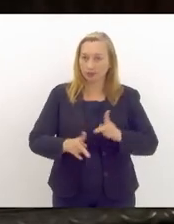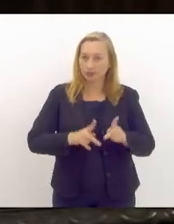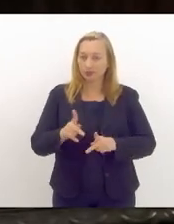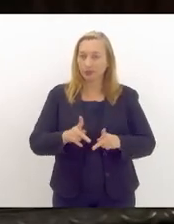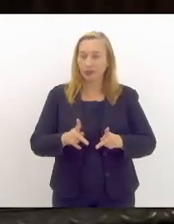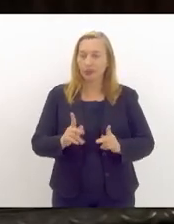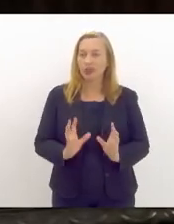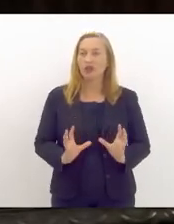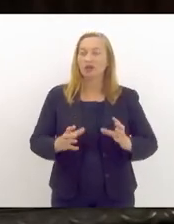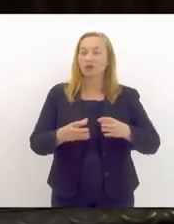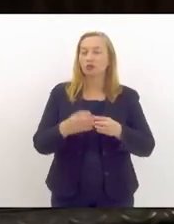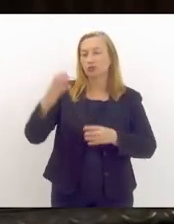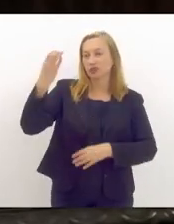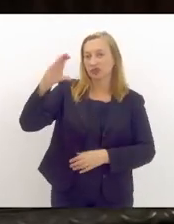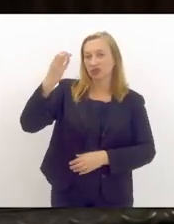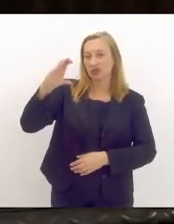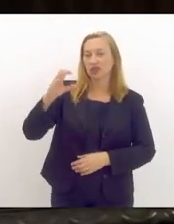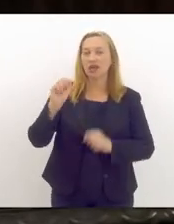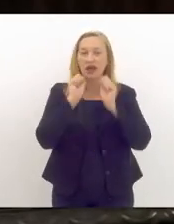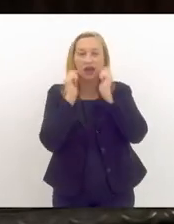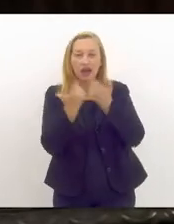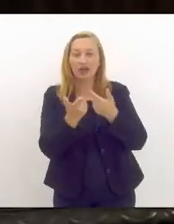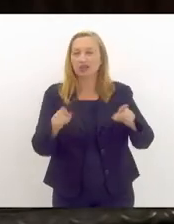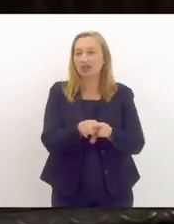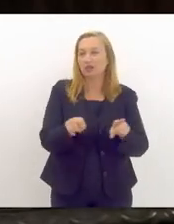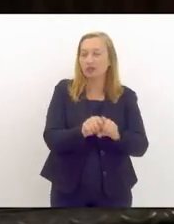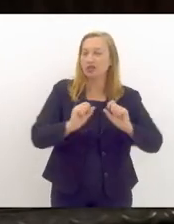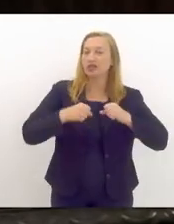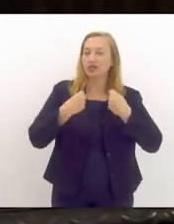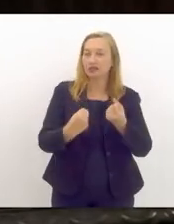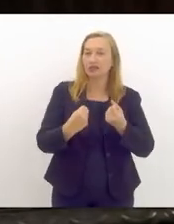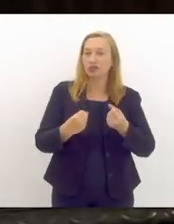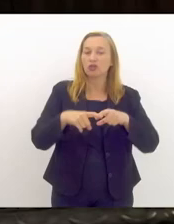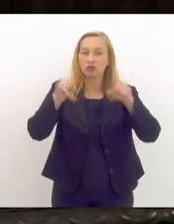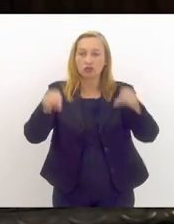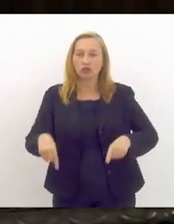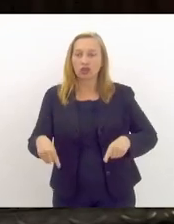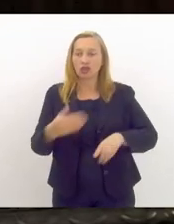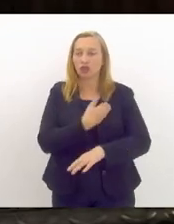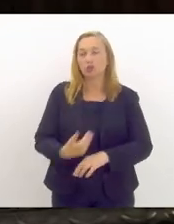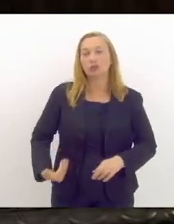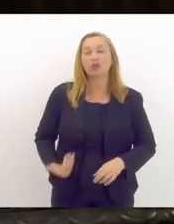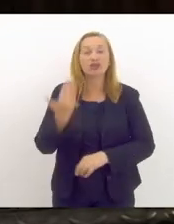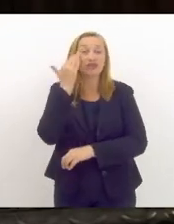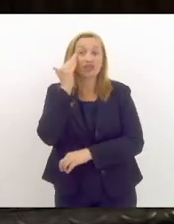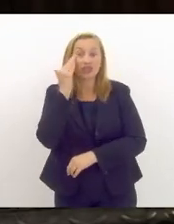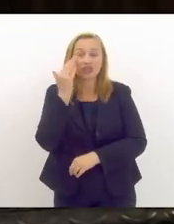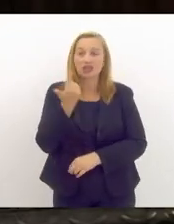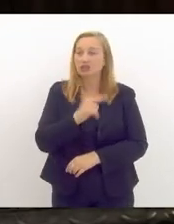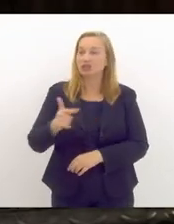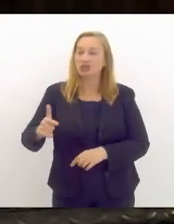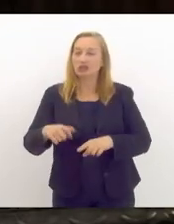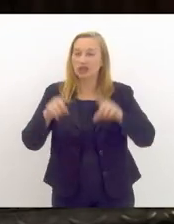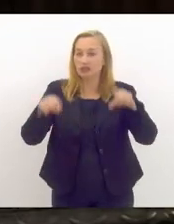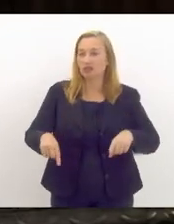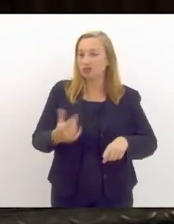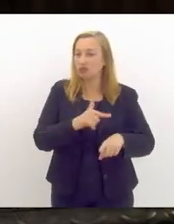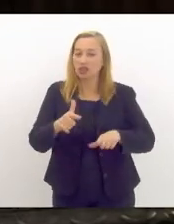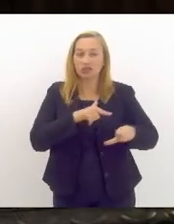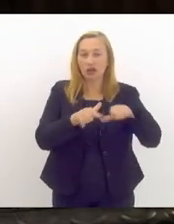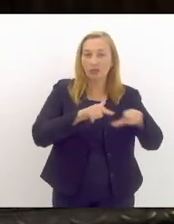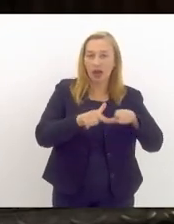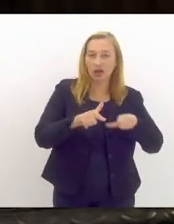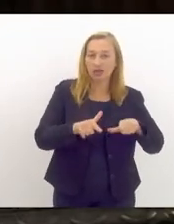comunidade científica. A Alerj também defendeu o funcionalismo público, por entender que sem o servidor não há serviço público